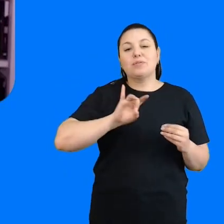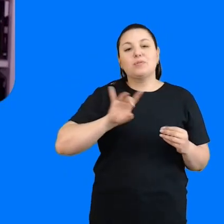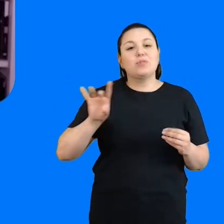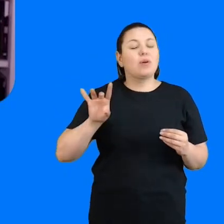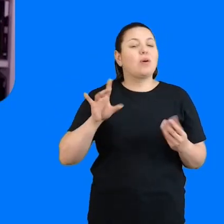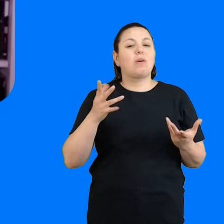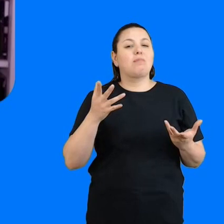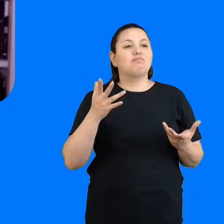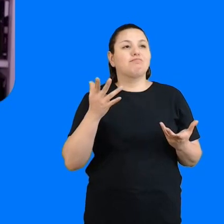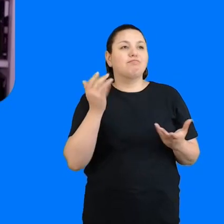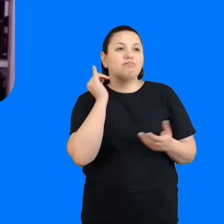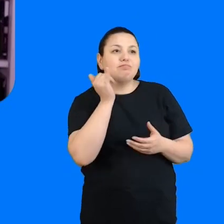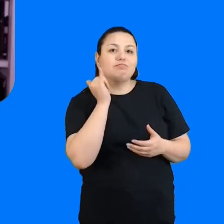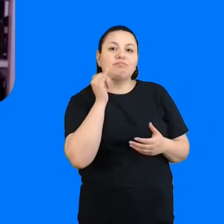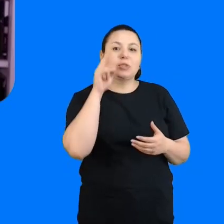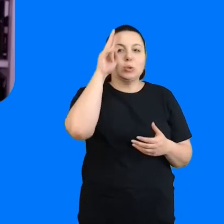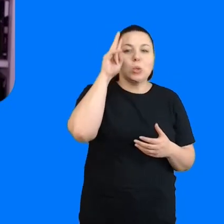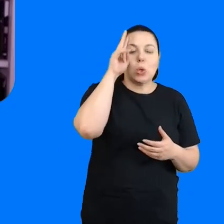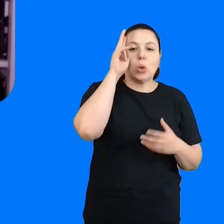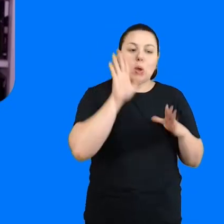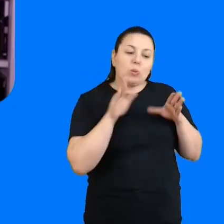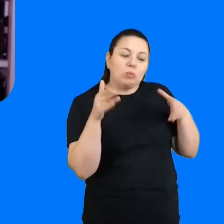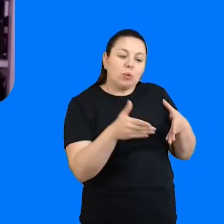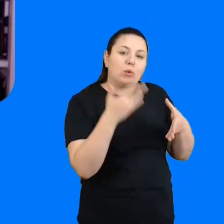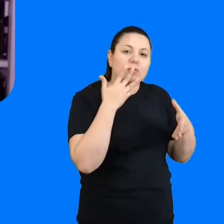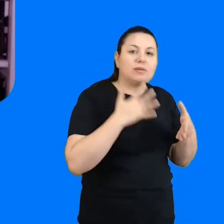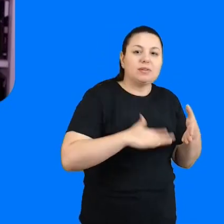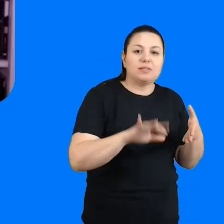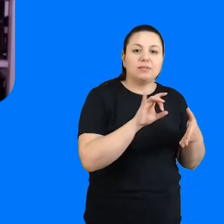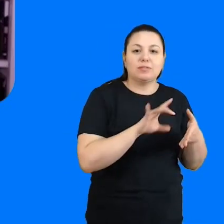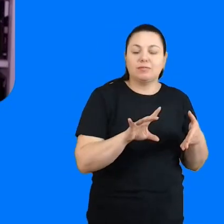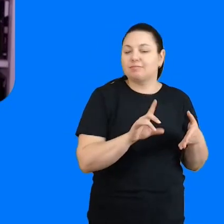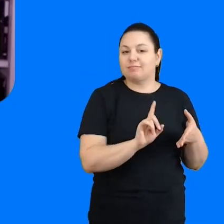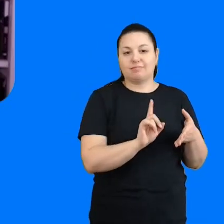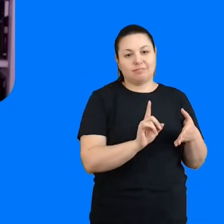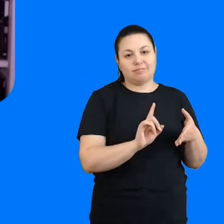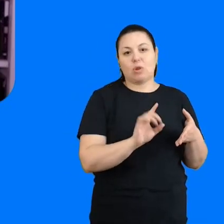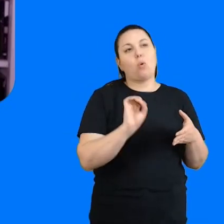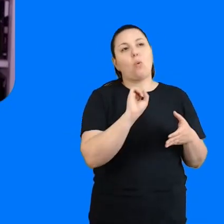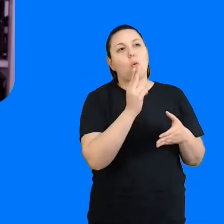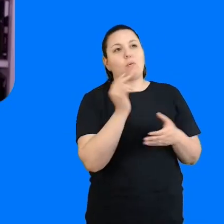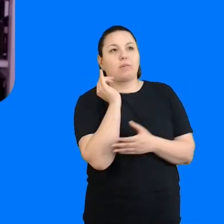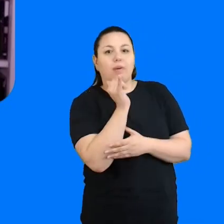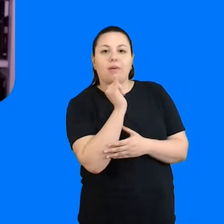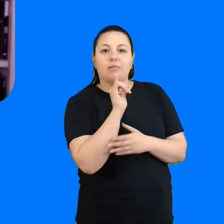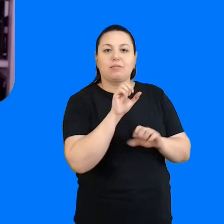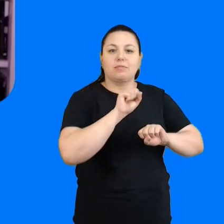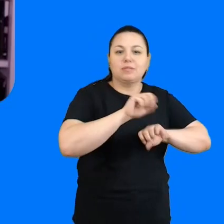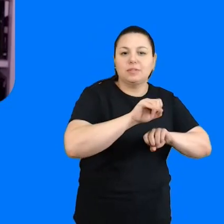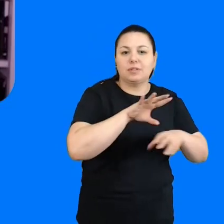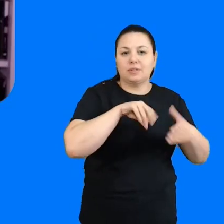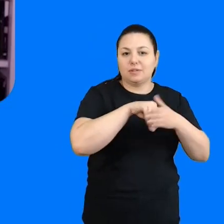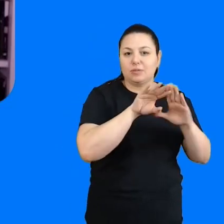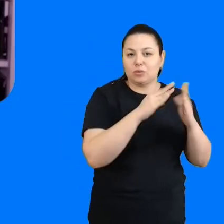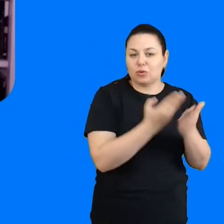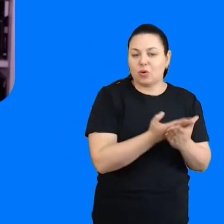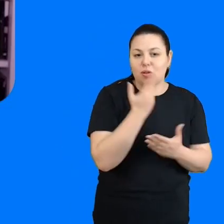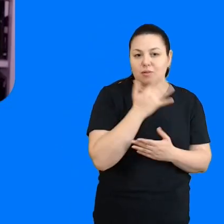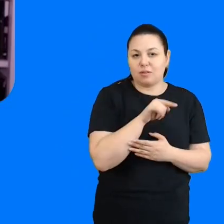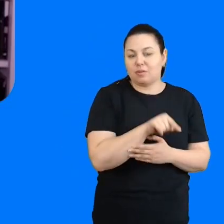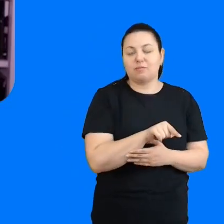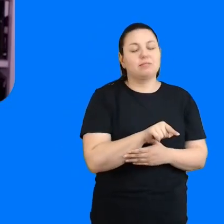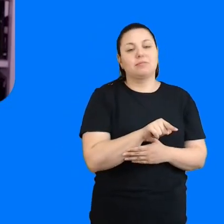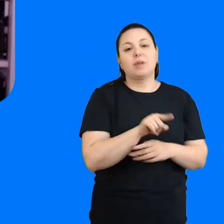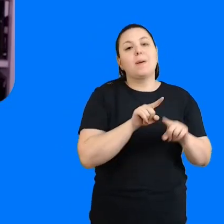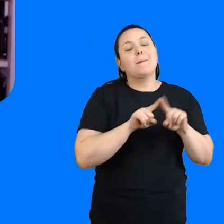só as histórias infantis que se contam nas escolas ou se ensina nas crianças, mas que tinham poder de